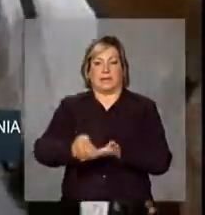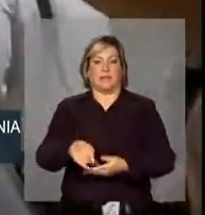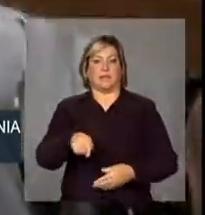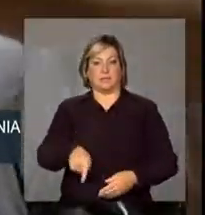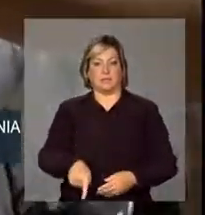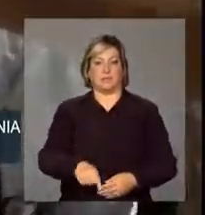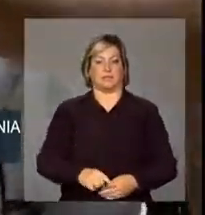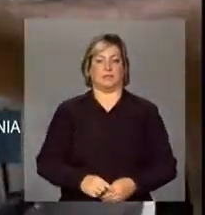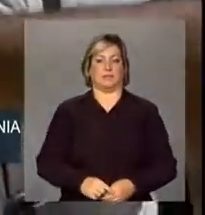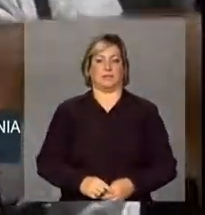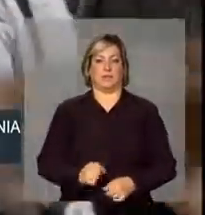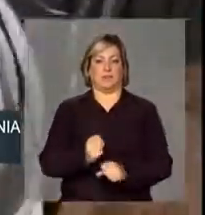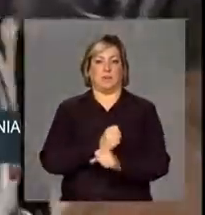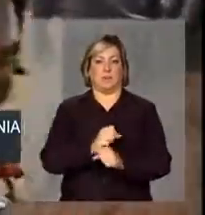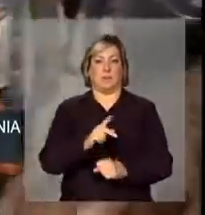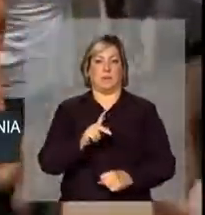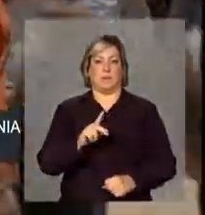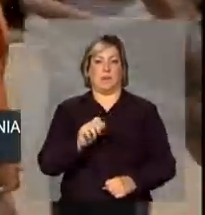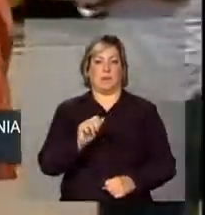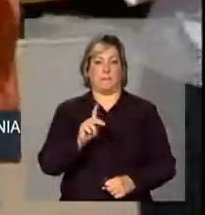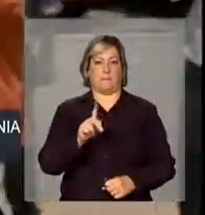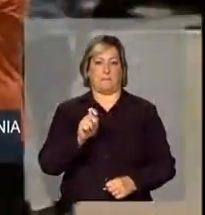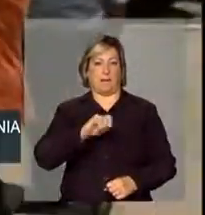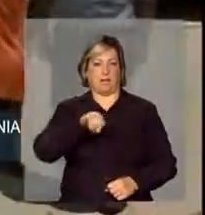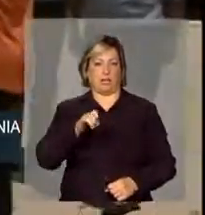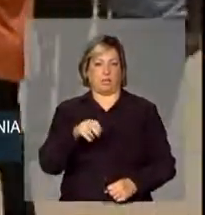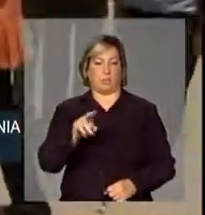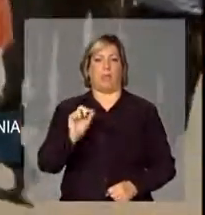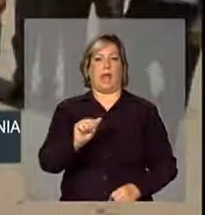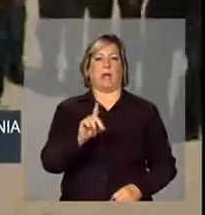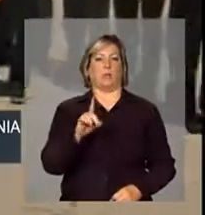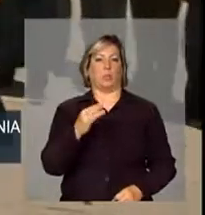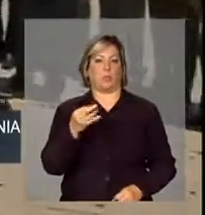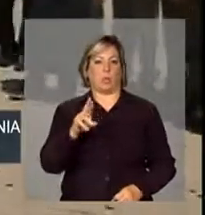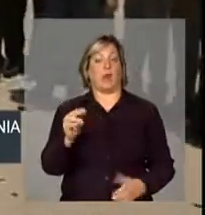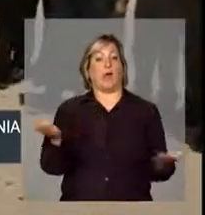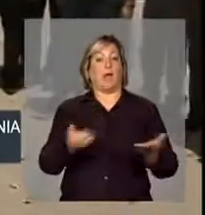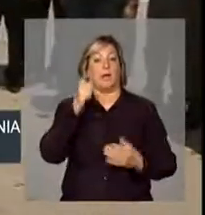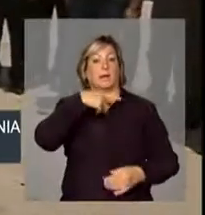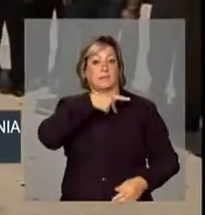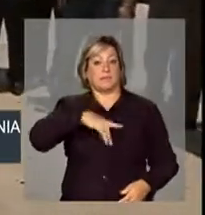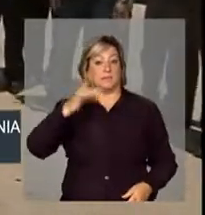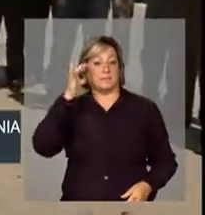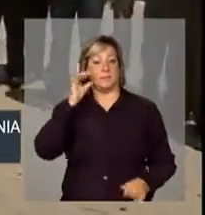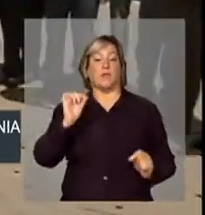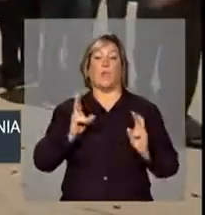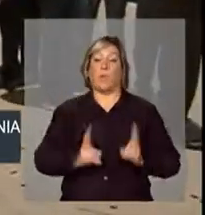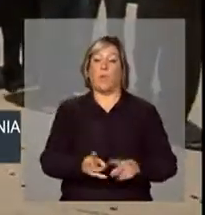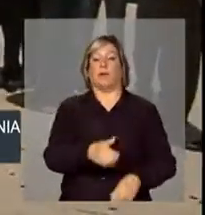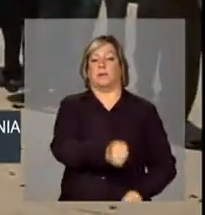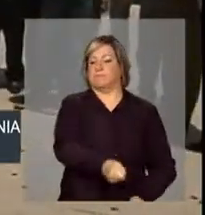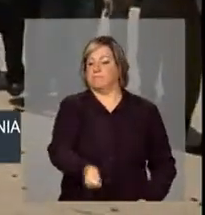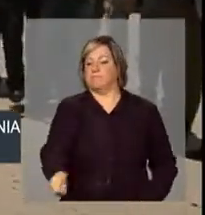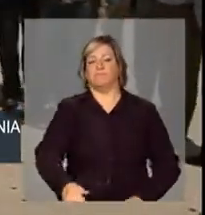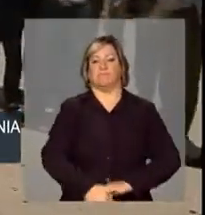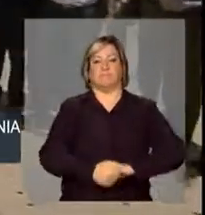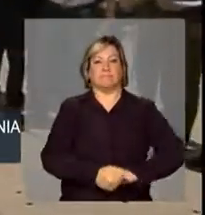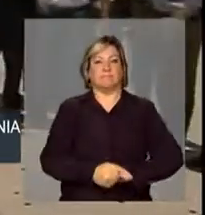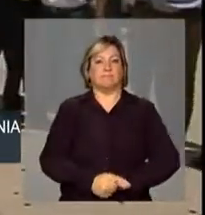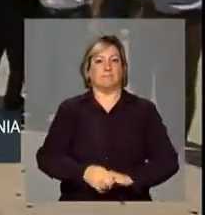trecho da doutora do pageu a presidenta Dima rusf agora continua a cumprimentar